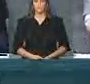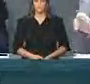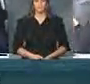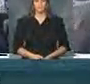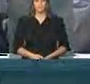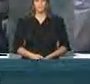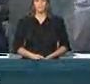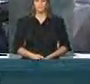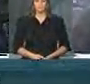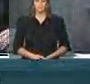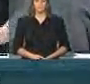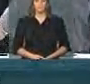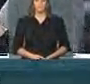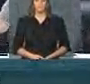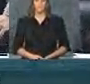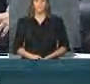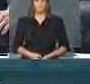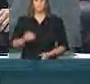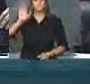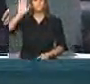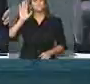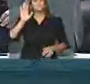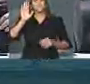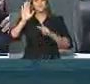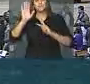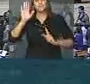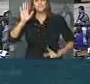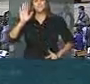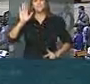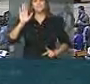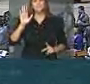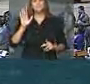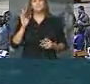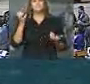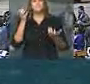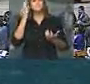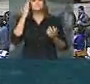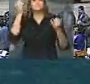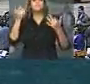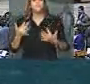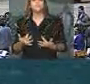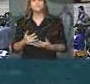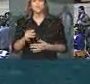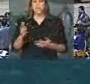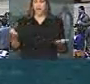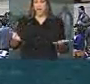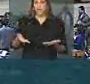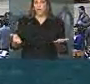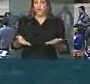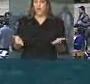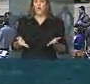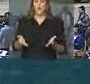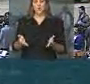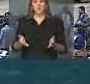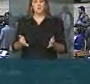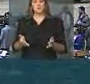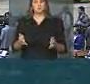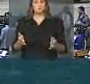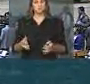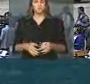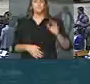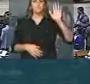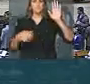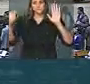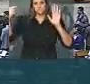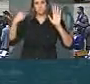presidente só um esclarecimento agora com a promulgação do presidente